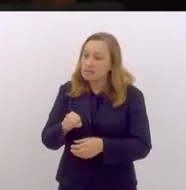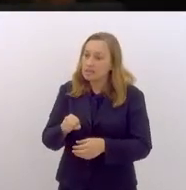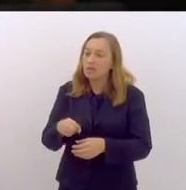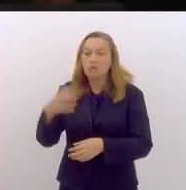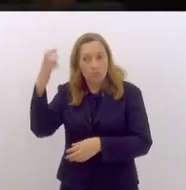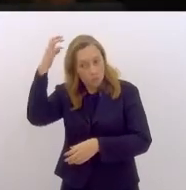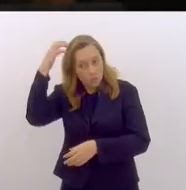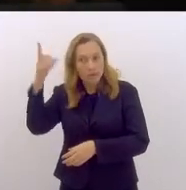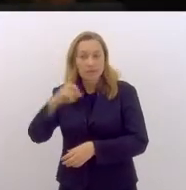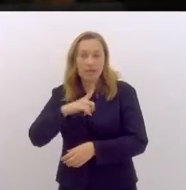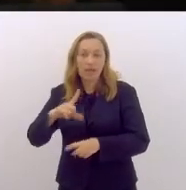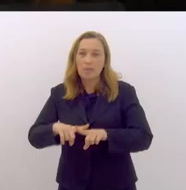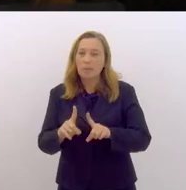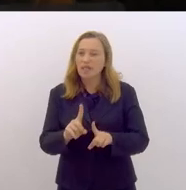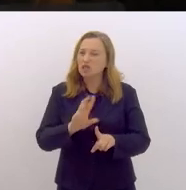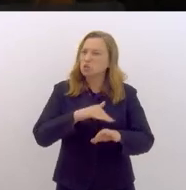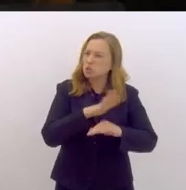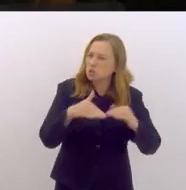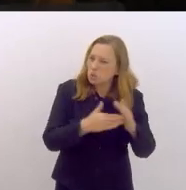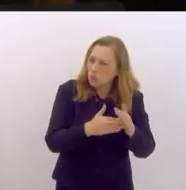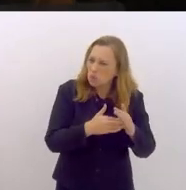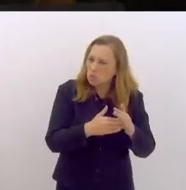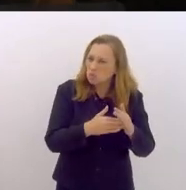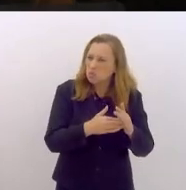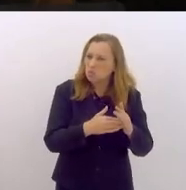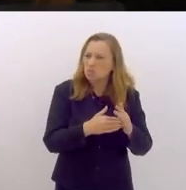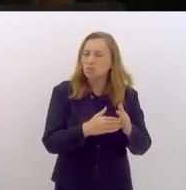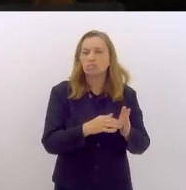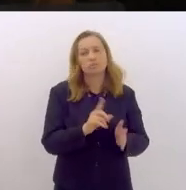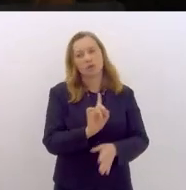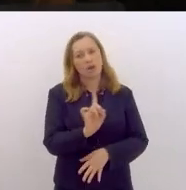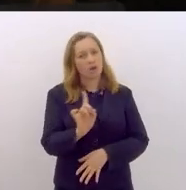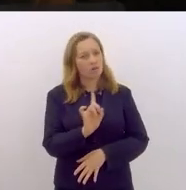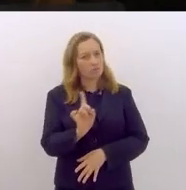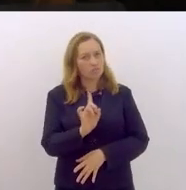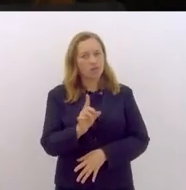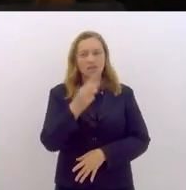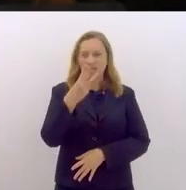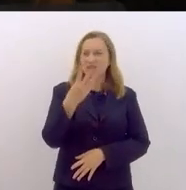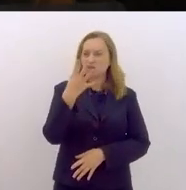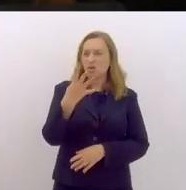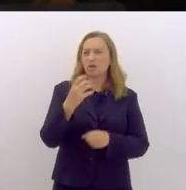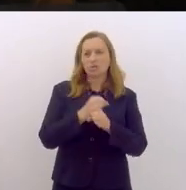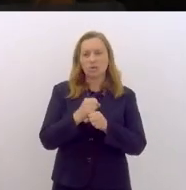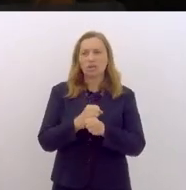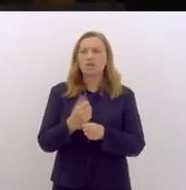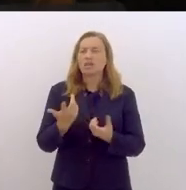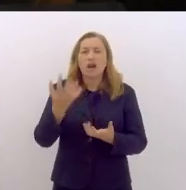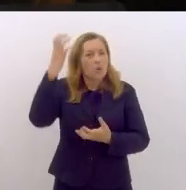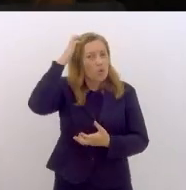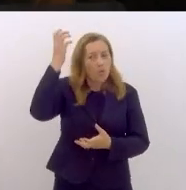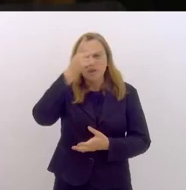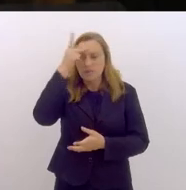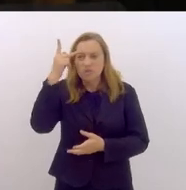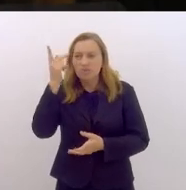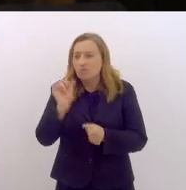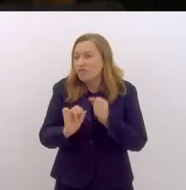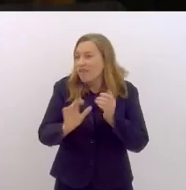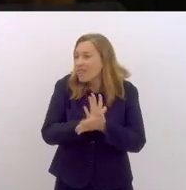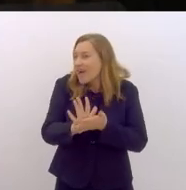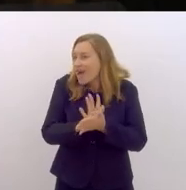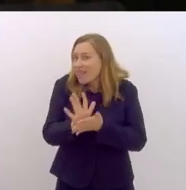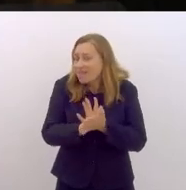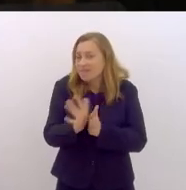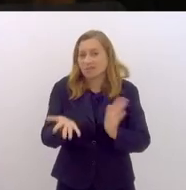por 3, 4 anos. Isso não tem o menor cabimento. Quer dizer, você, no fundo, está punindo pessoas que não cometeram